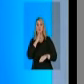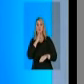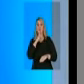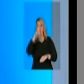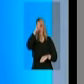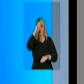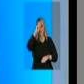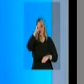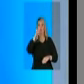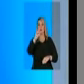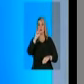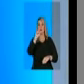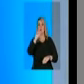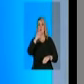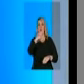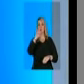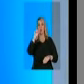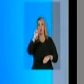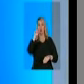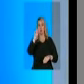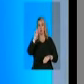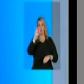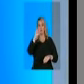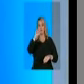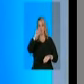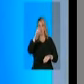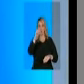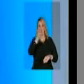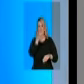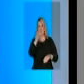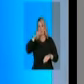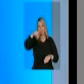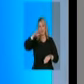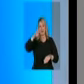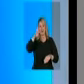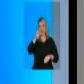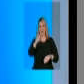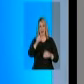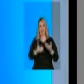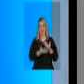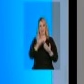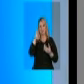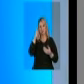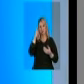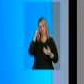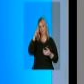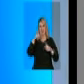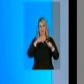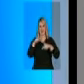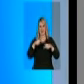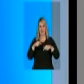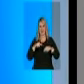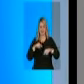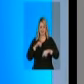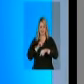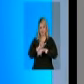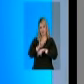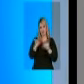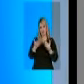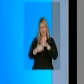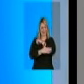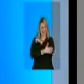Filho recentemente, fazendo uma visita, de nome Marta. Ela tinha perdido um dia de trabalho, estava com o cotovelo bem